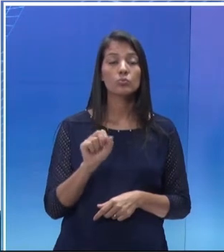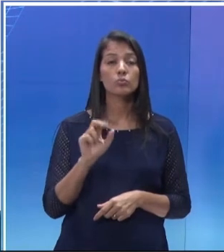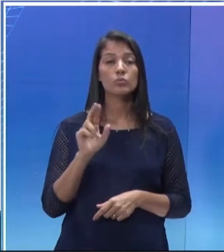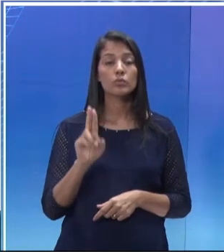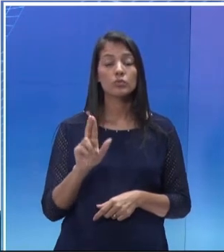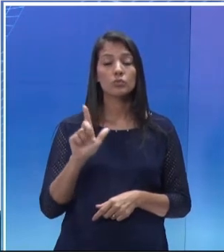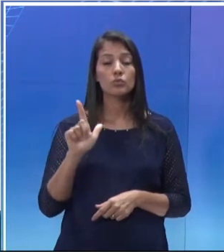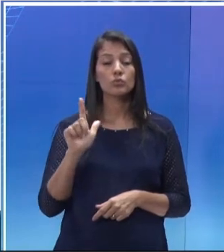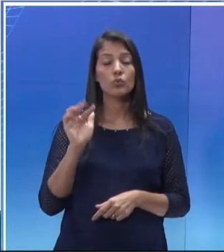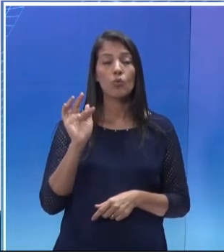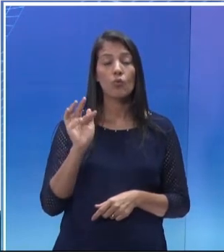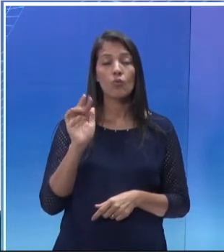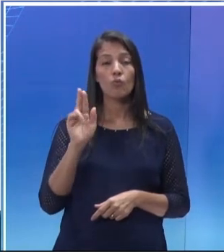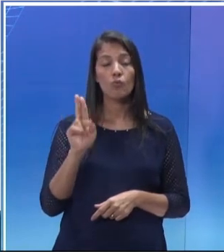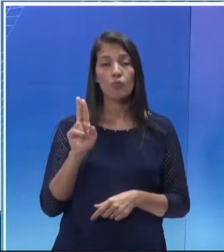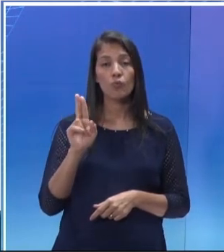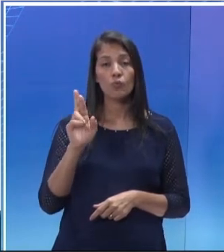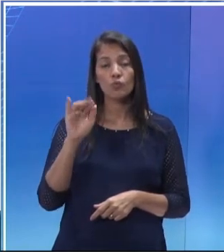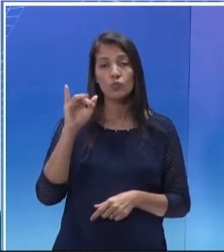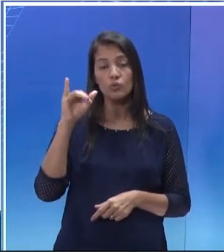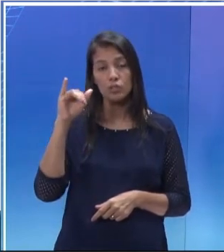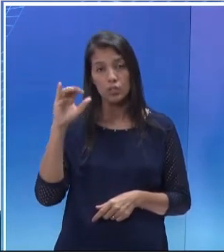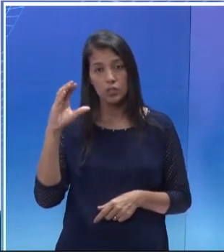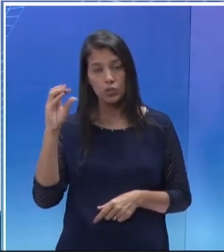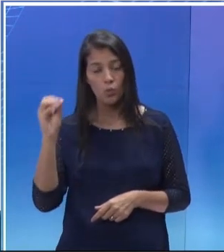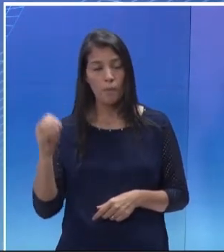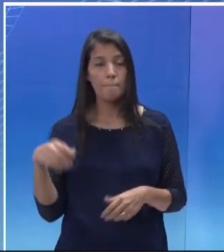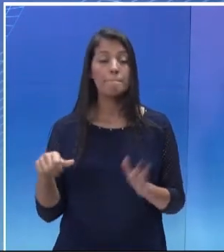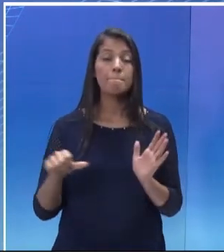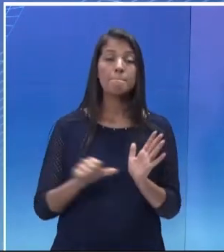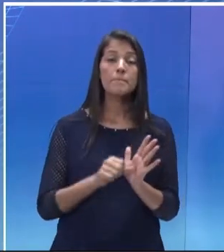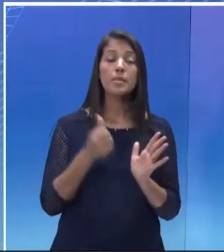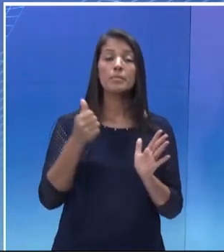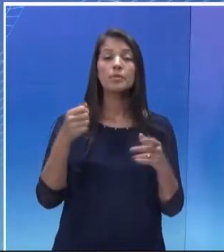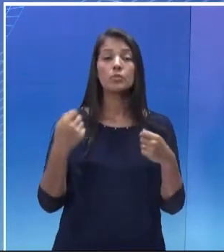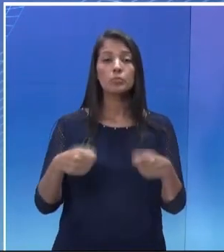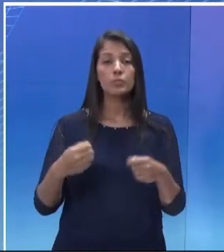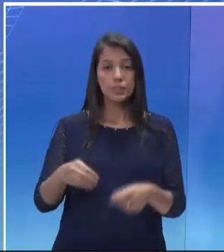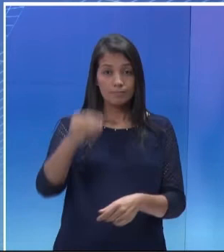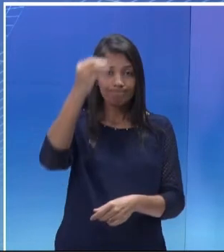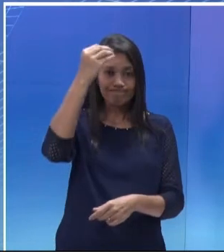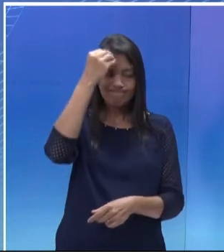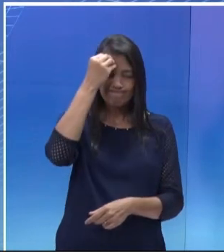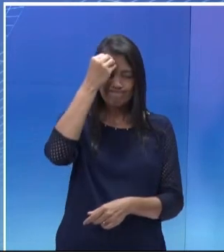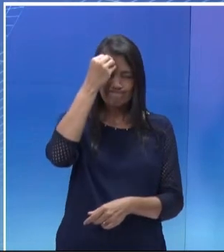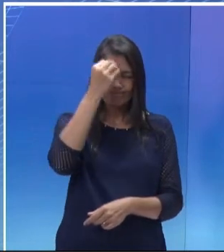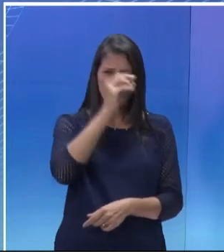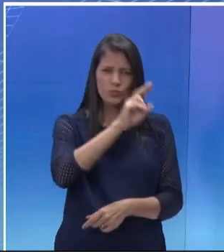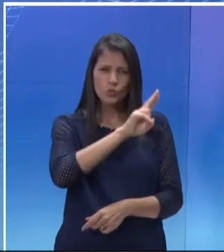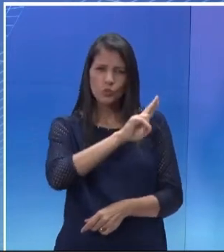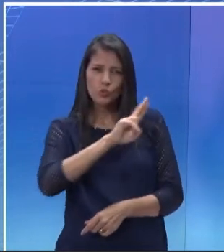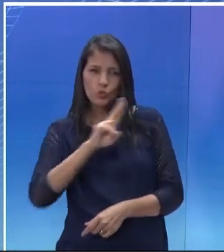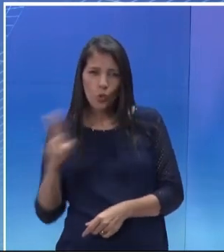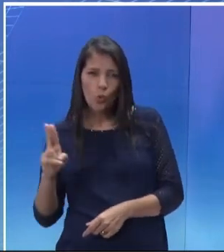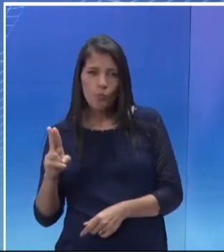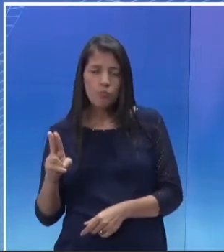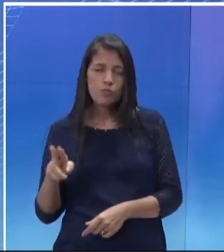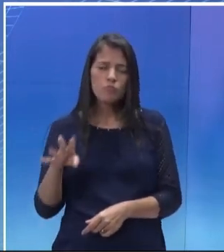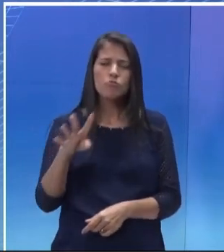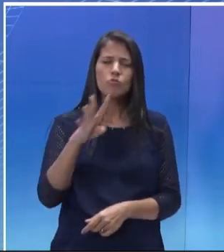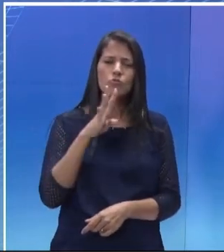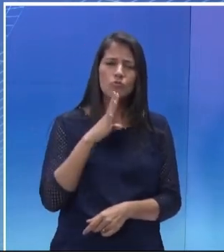química. Primeira coisa aqui, estudante, é você firmar bem na sua mente esses nomes, essa